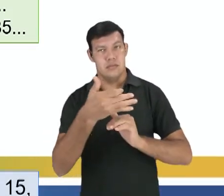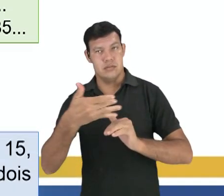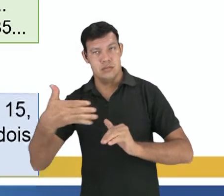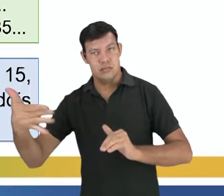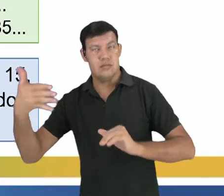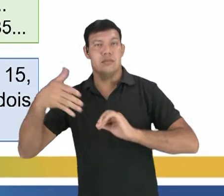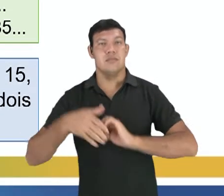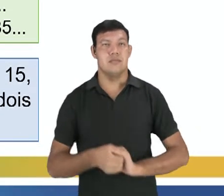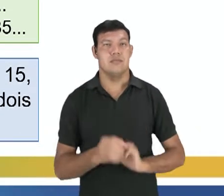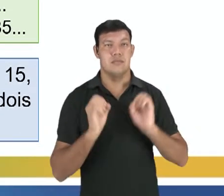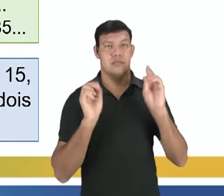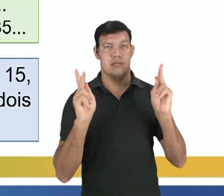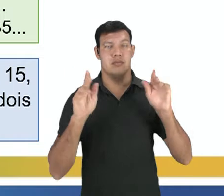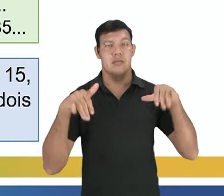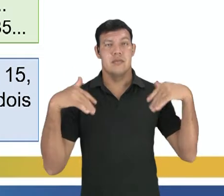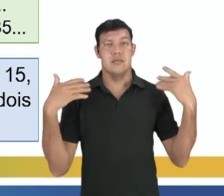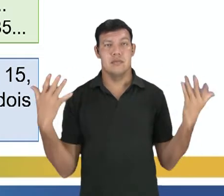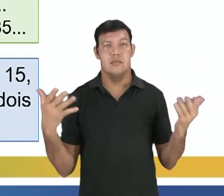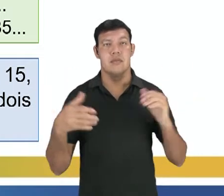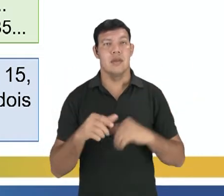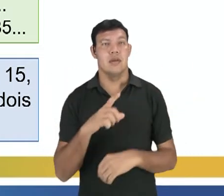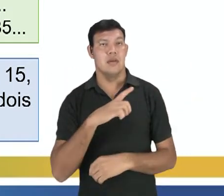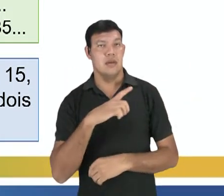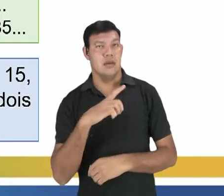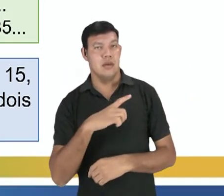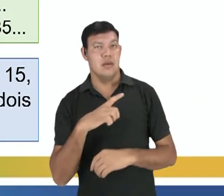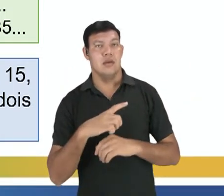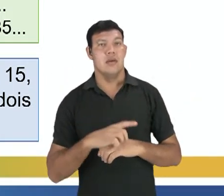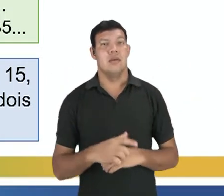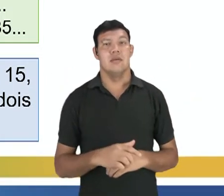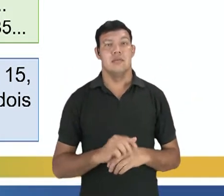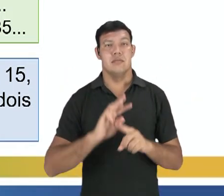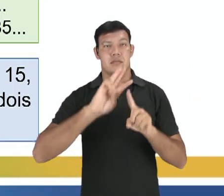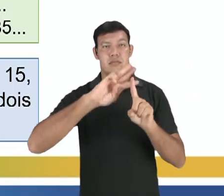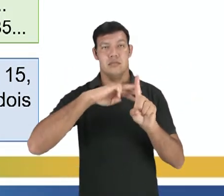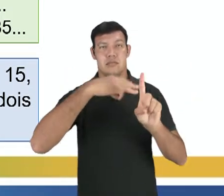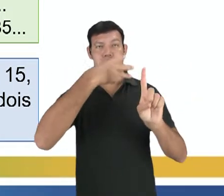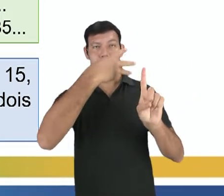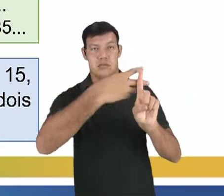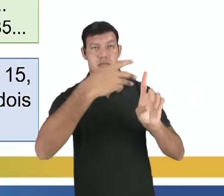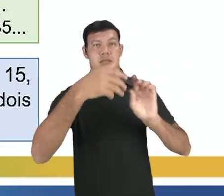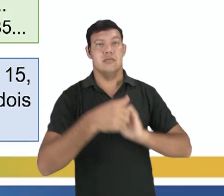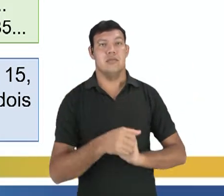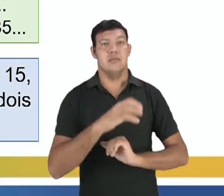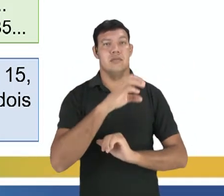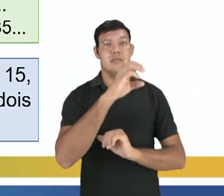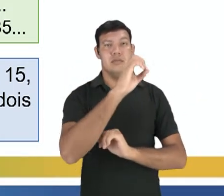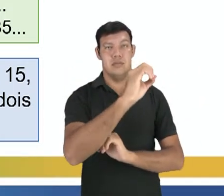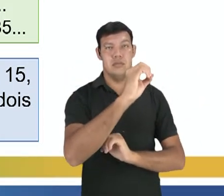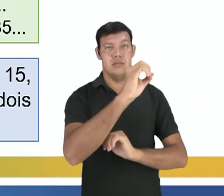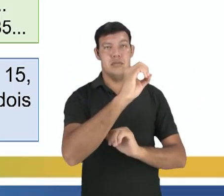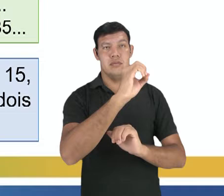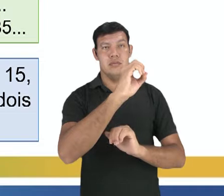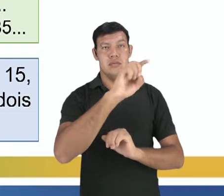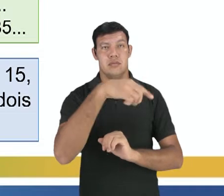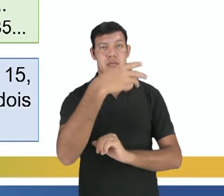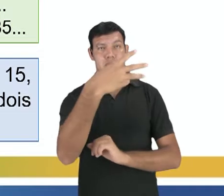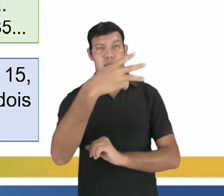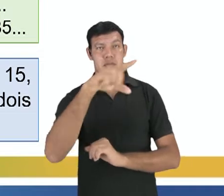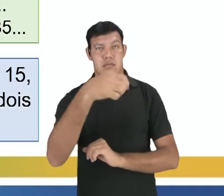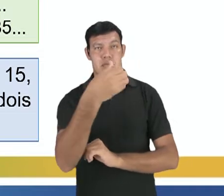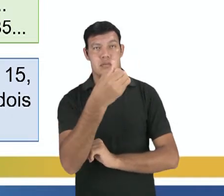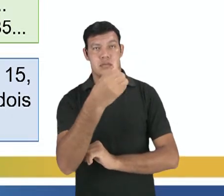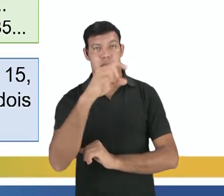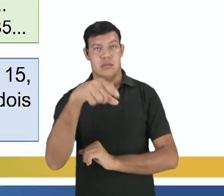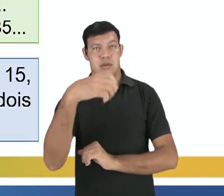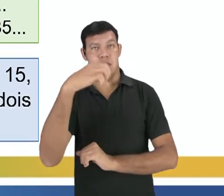vai. Ok? Então, eu tenho que os múltiplos de 3 são 0, 3, 6, 9,